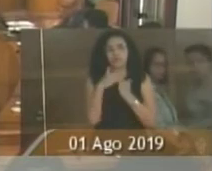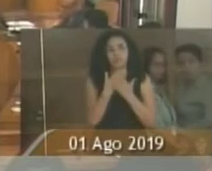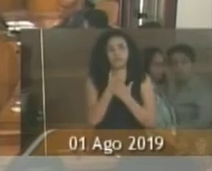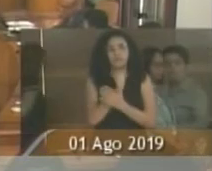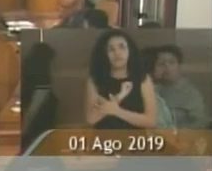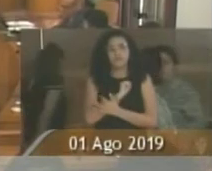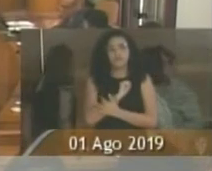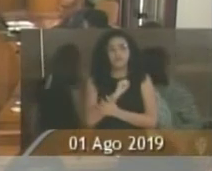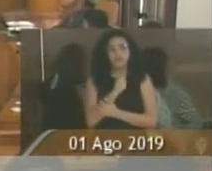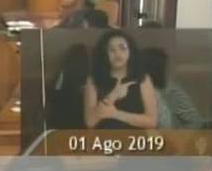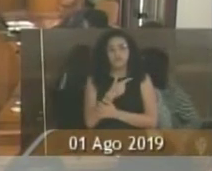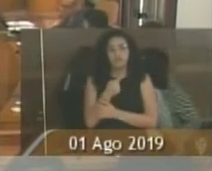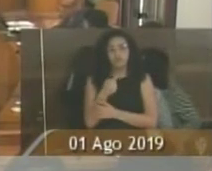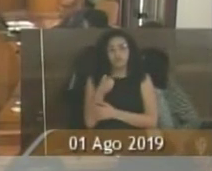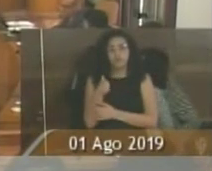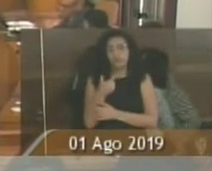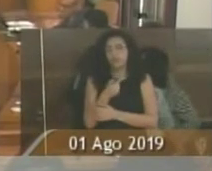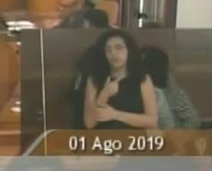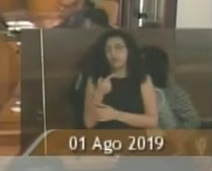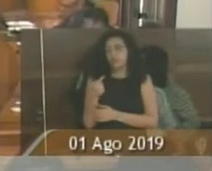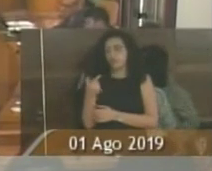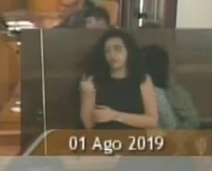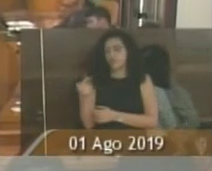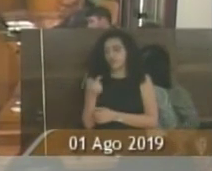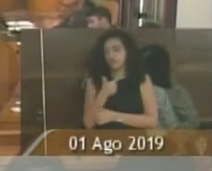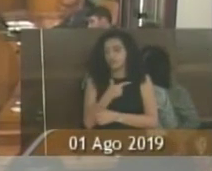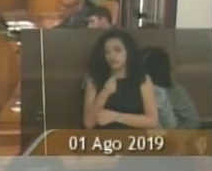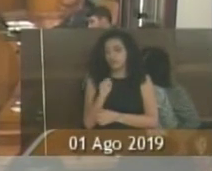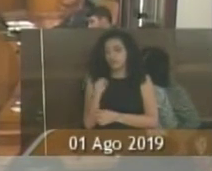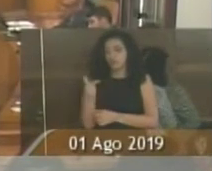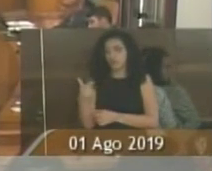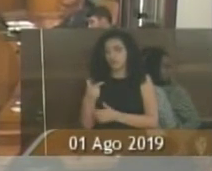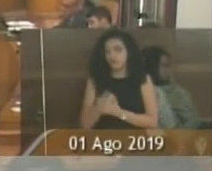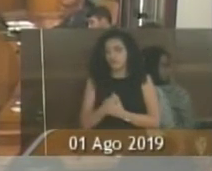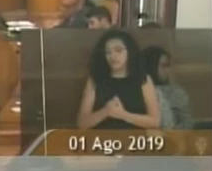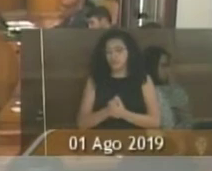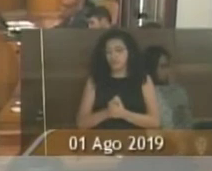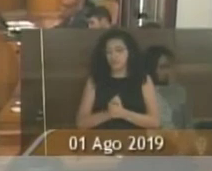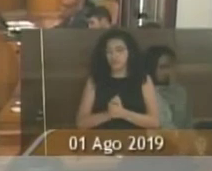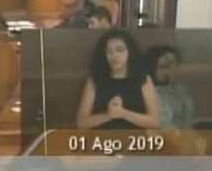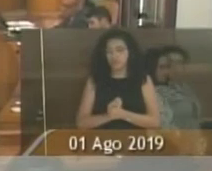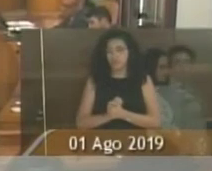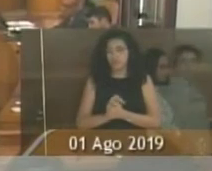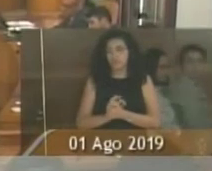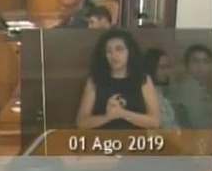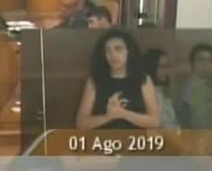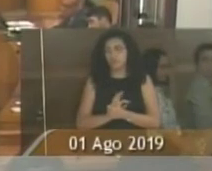número 276, 277 e 282.